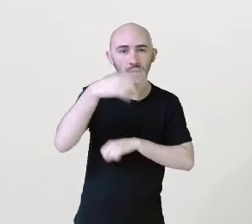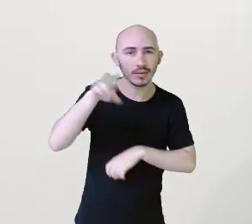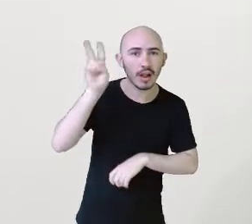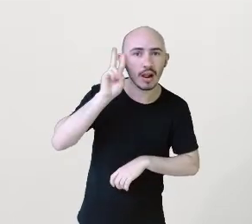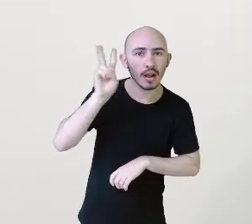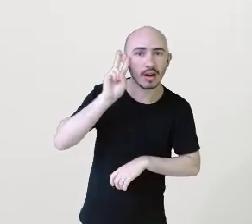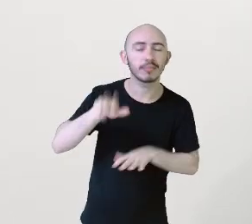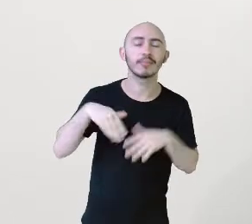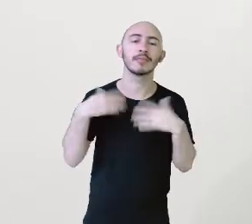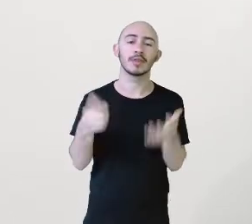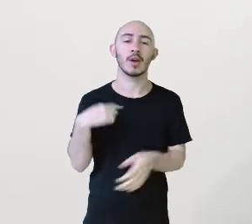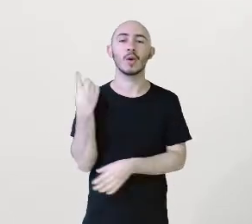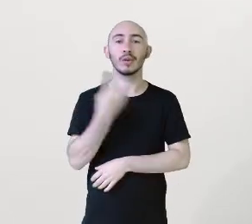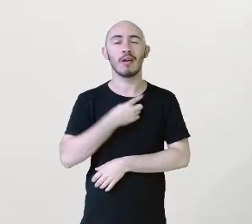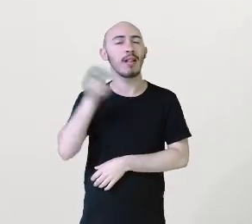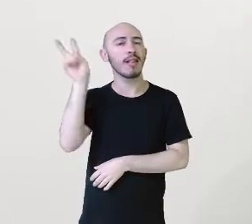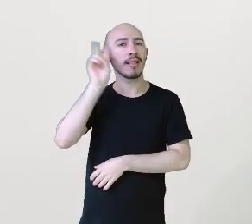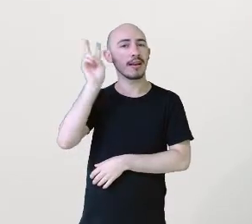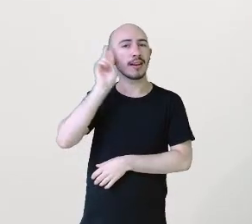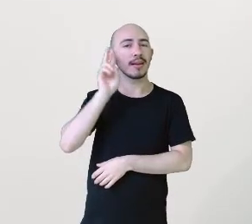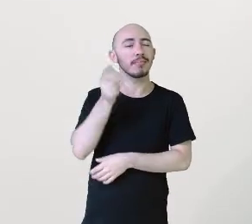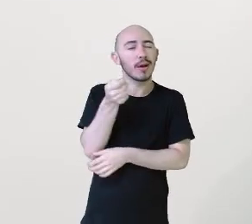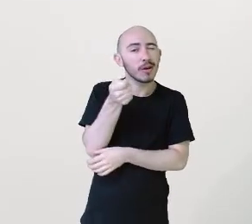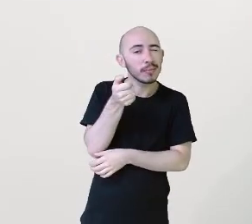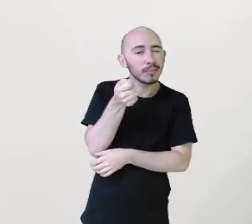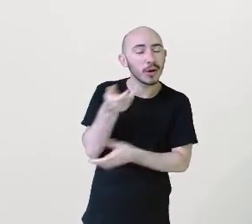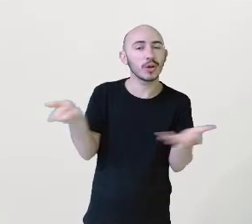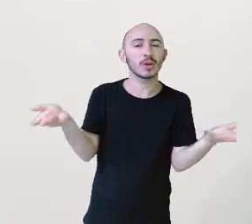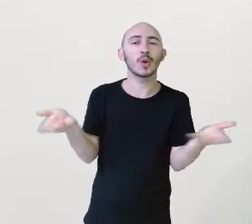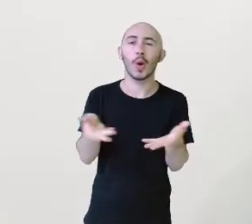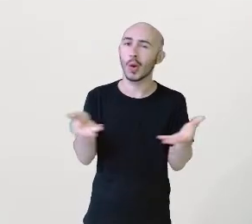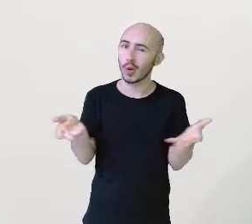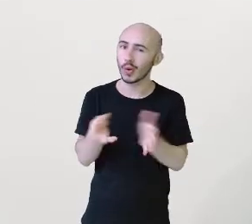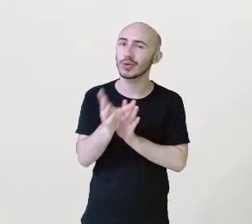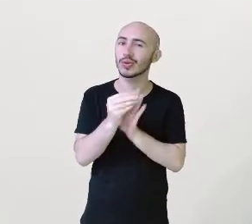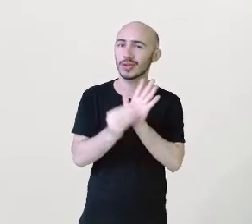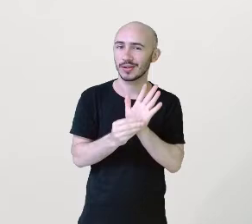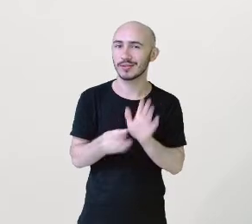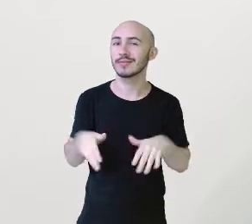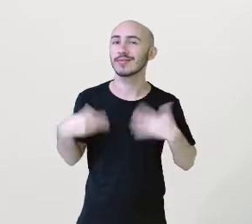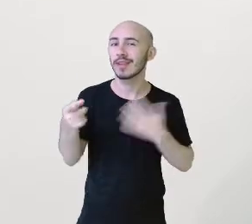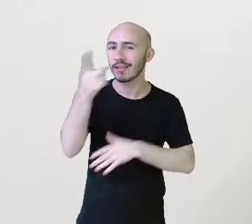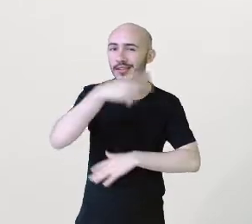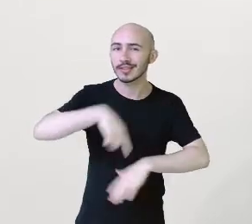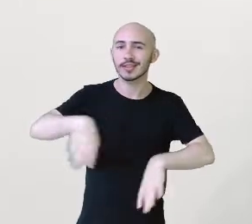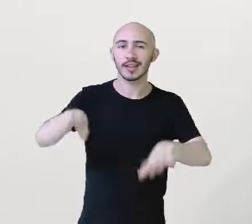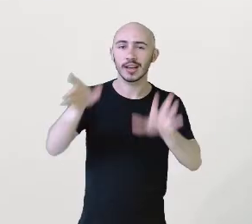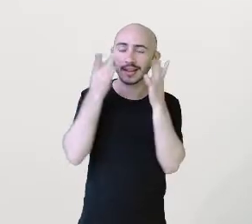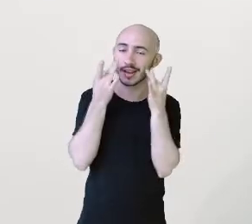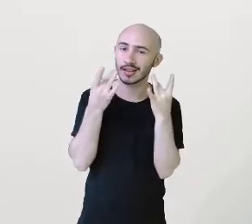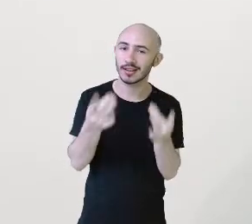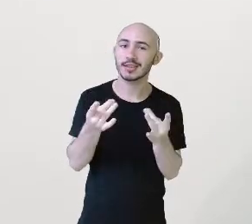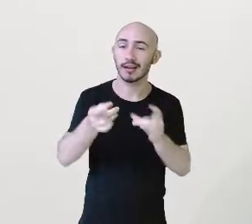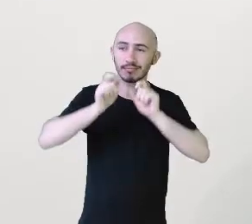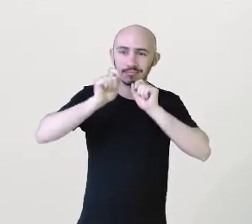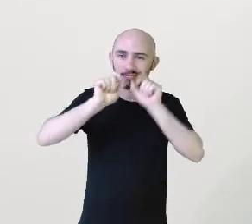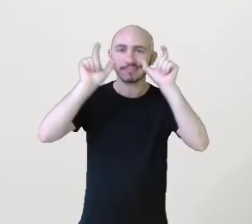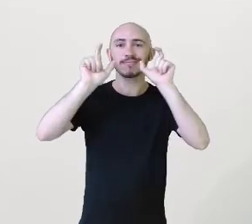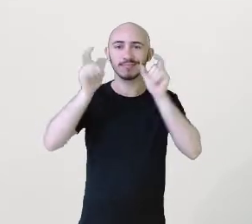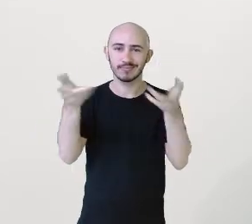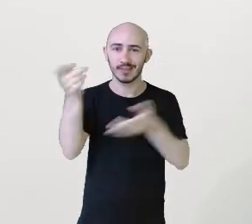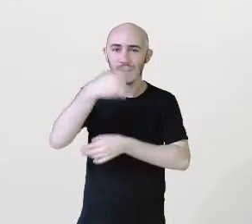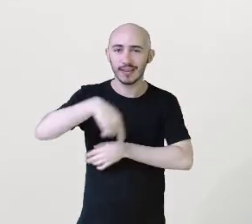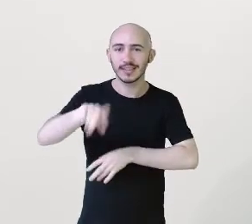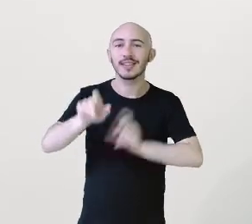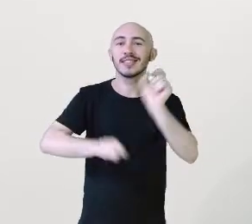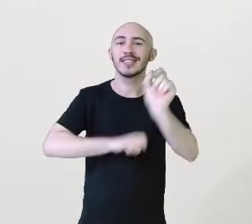aula? A gente vai resgatar um pouquinho desses conteúdos já trabalhados. Então fica ligado, preste atenção, porque